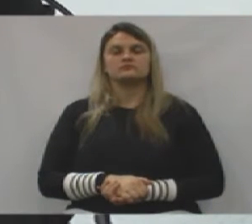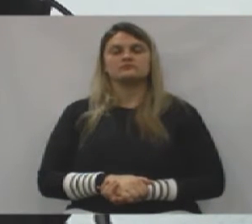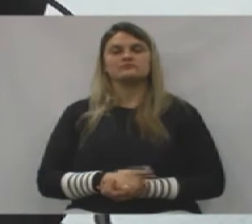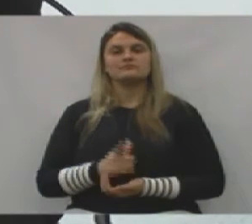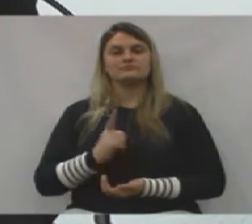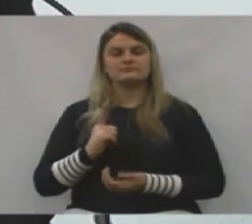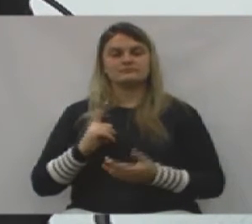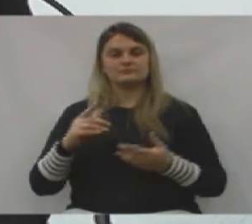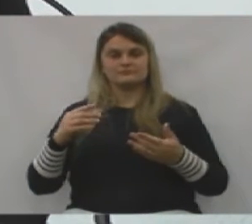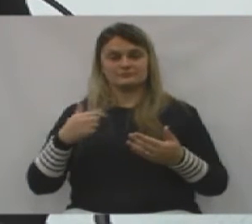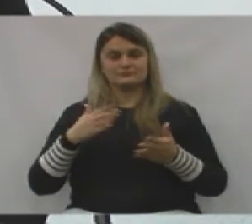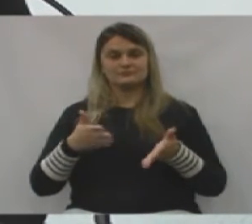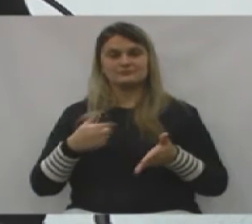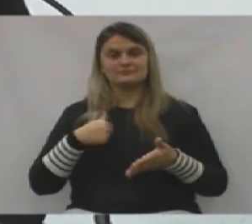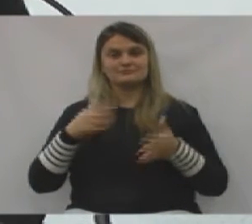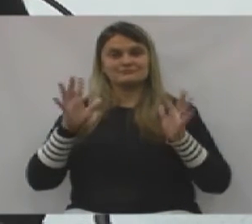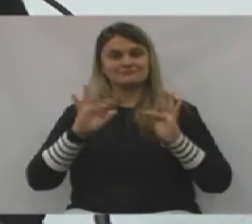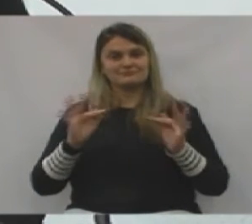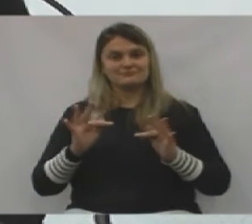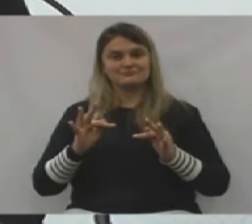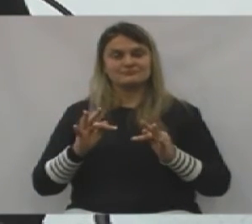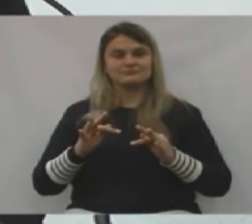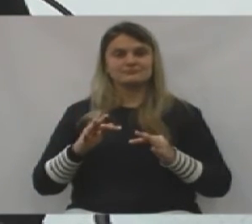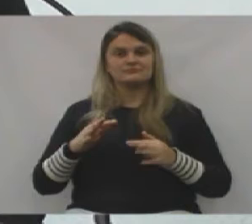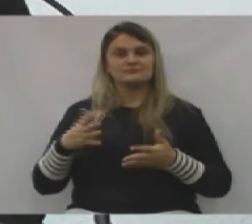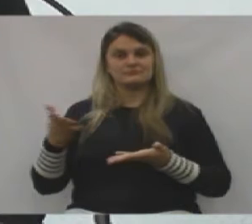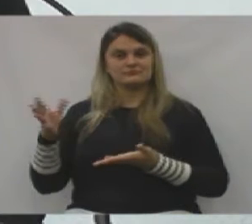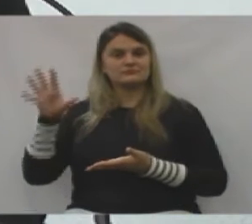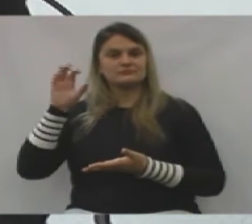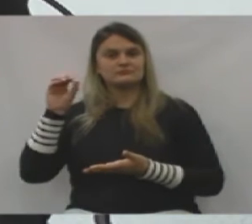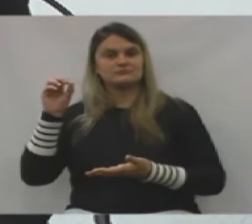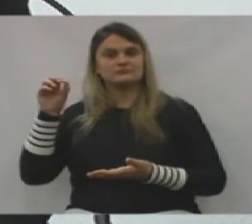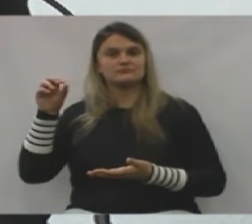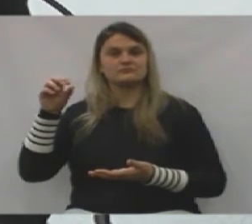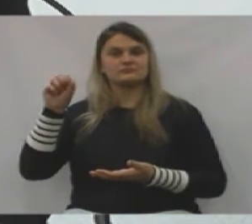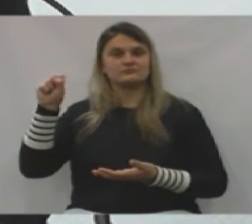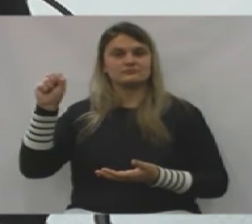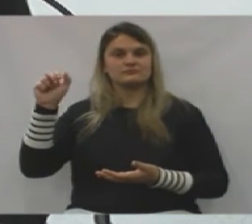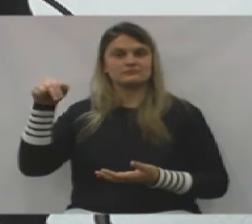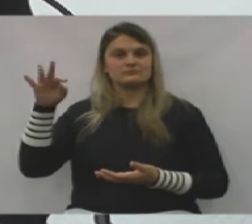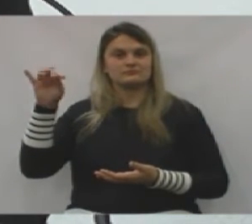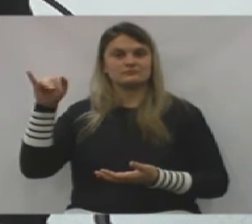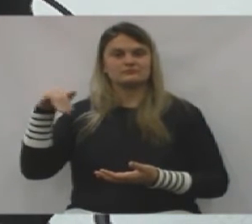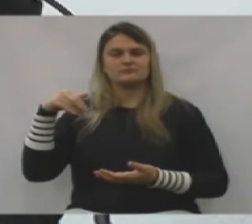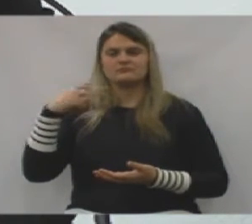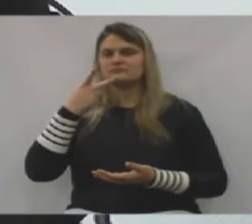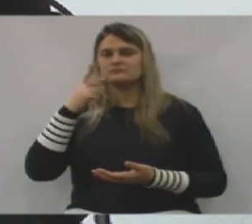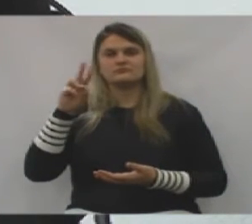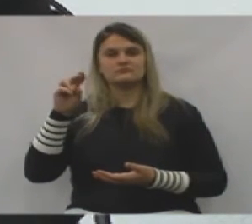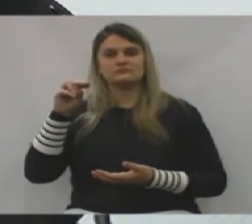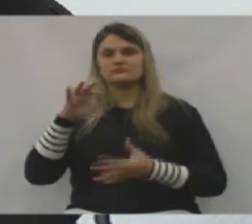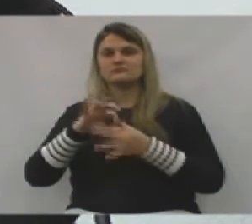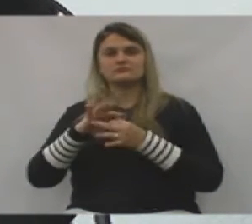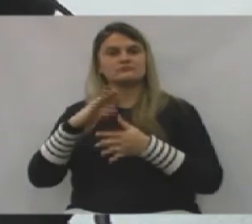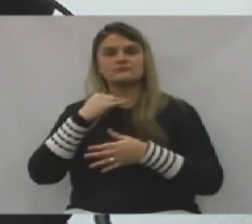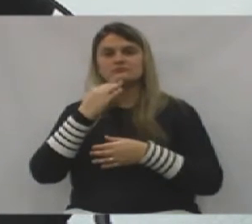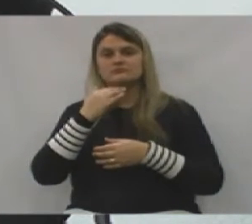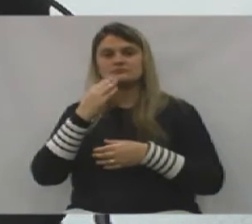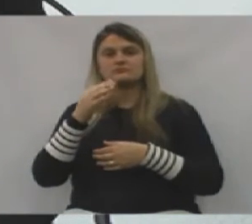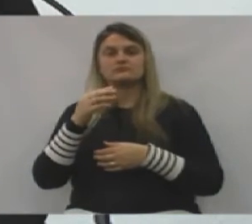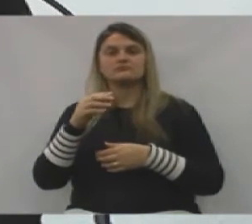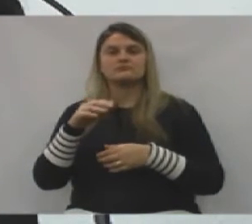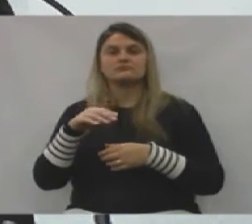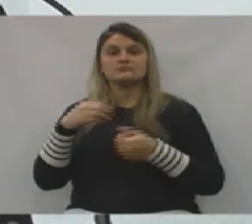Muito feliz, prefeito Santin, quando falou que nunca vai deixar ninguém sem conversar com essas